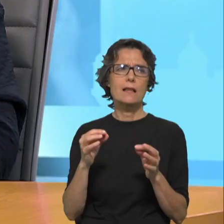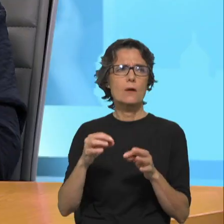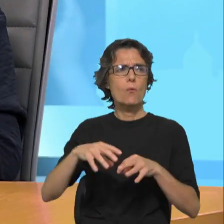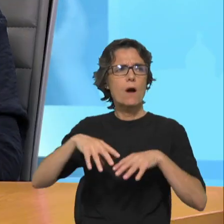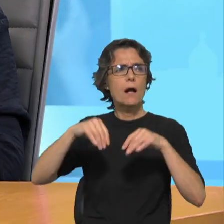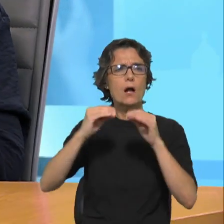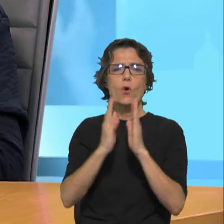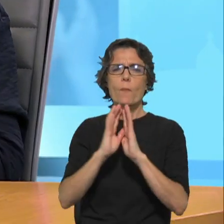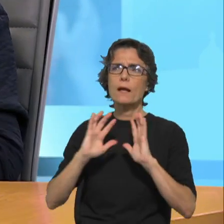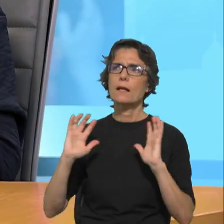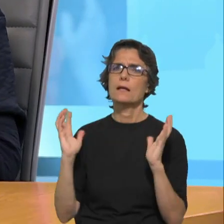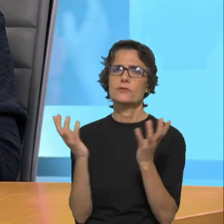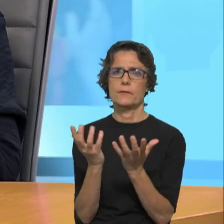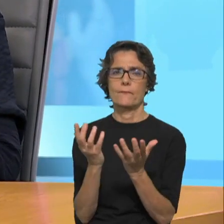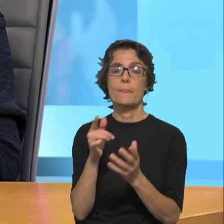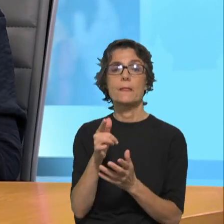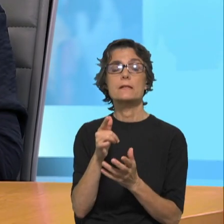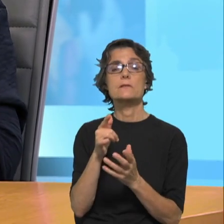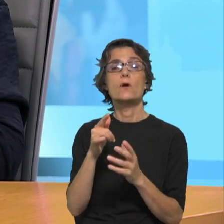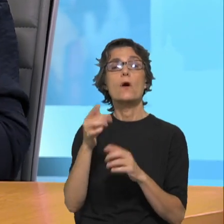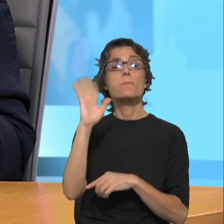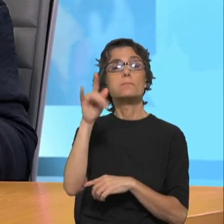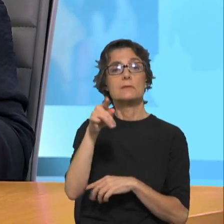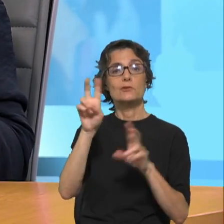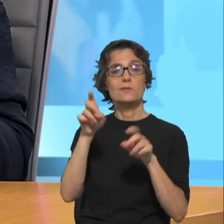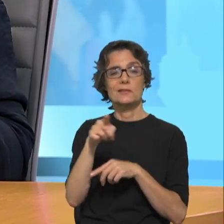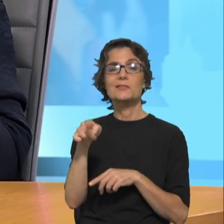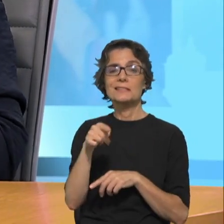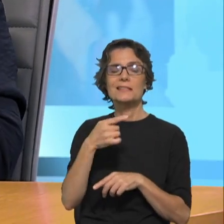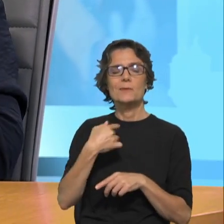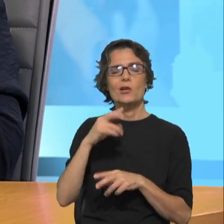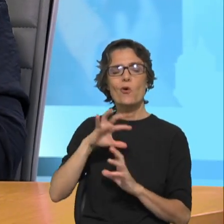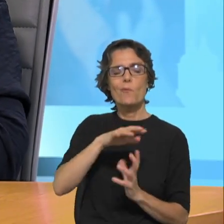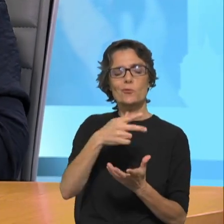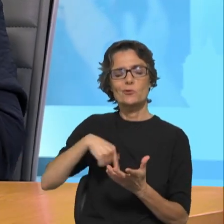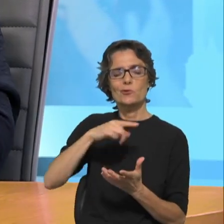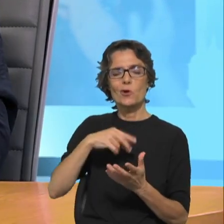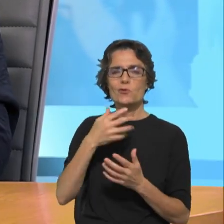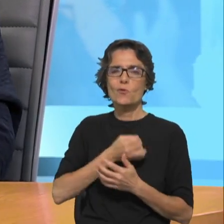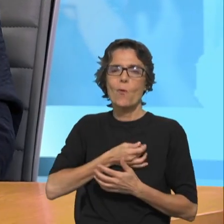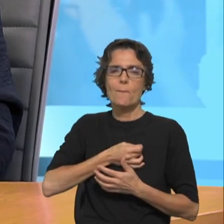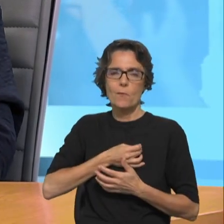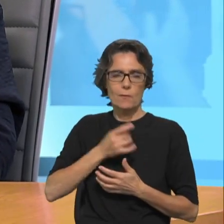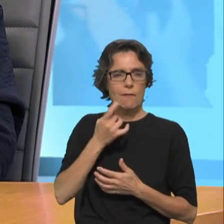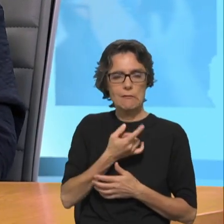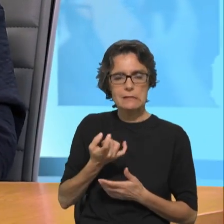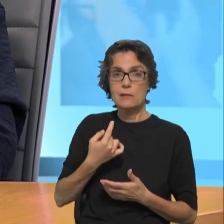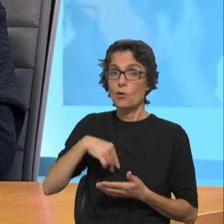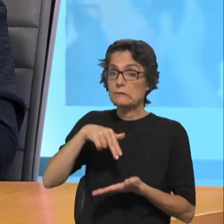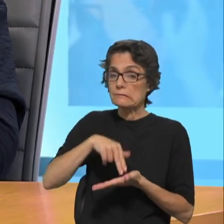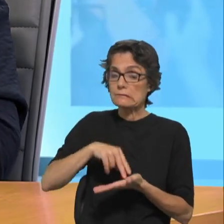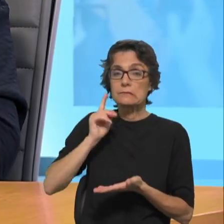por causa de olharmos para o nosso mundo, amarmos o nosso mundo, percebermos que temos que ter um papel neste nosso mundo,